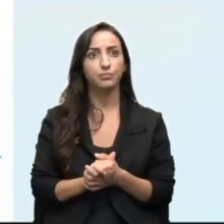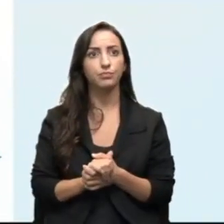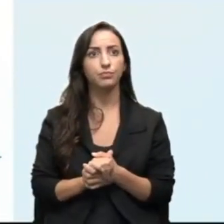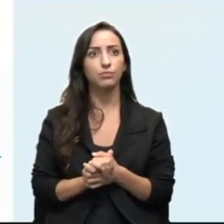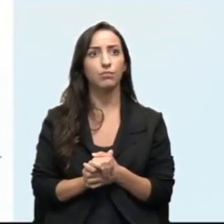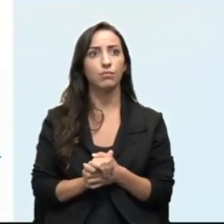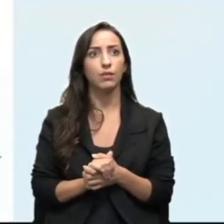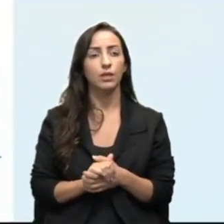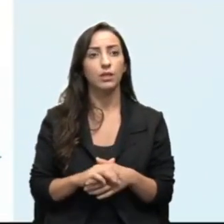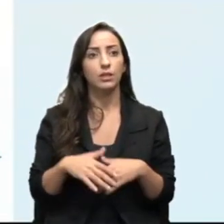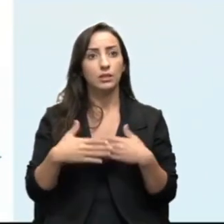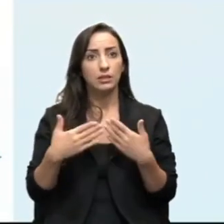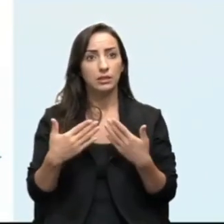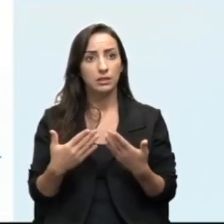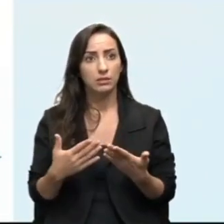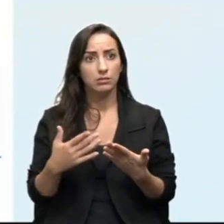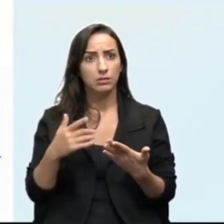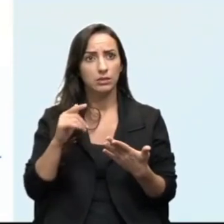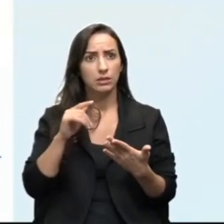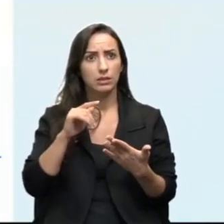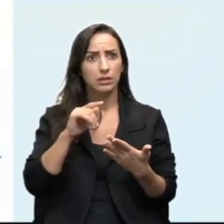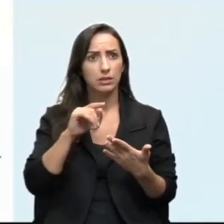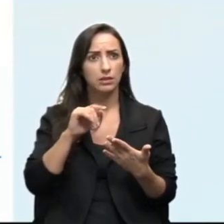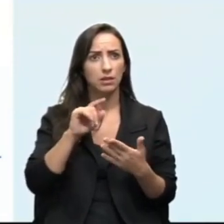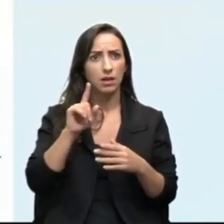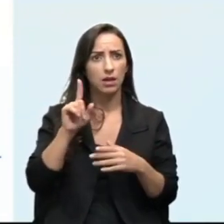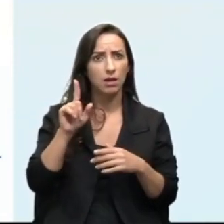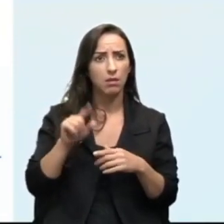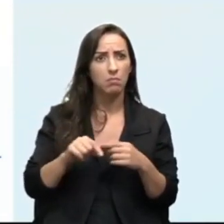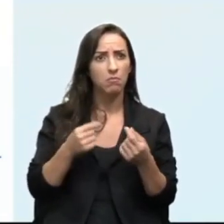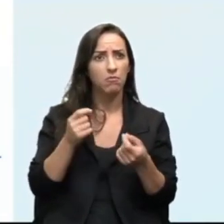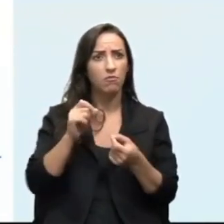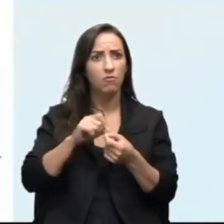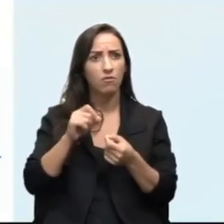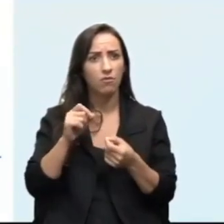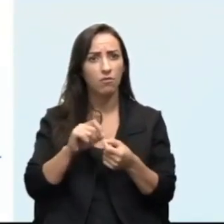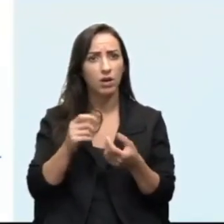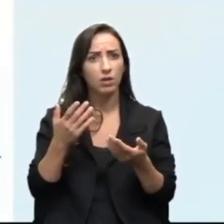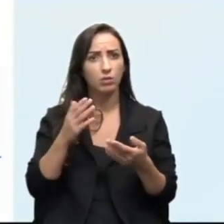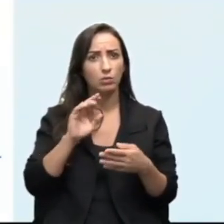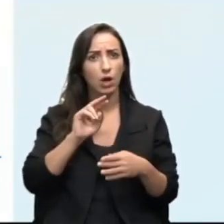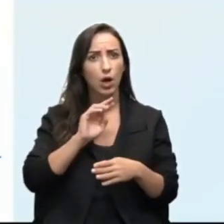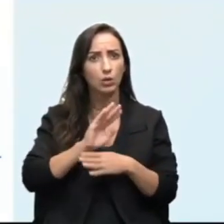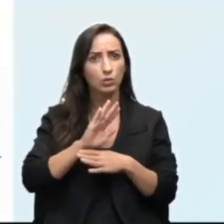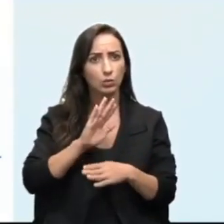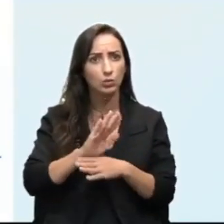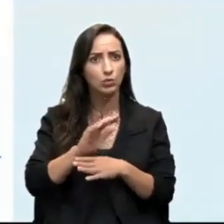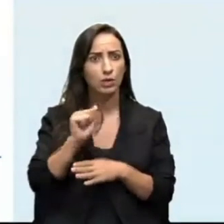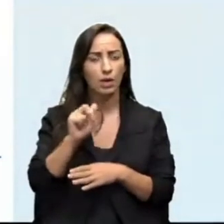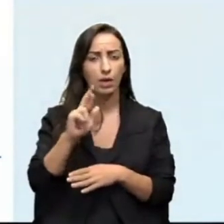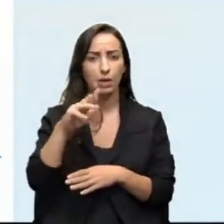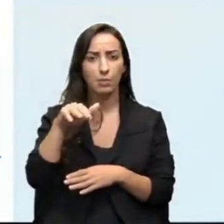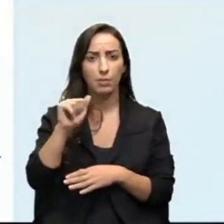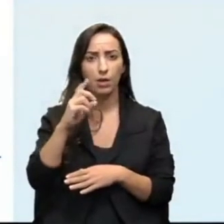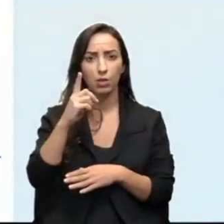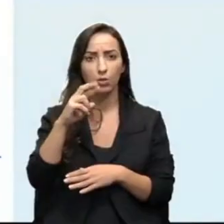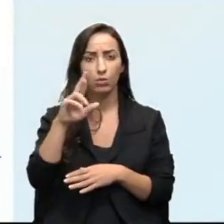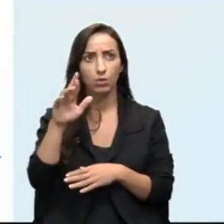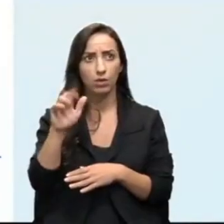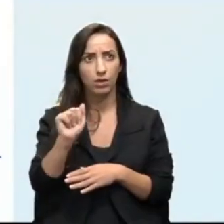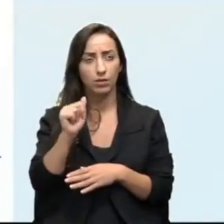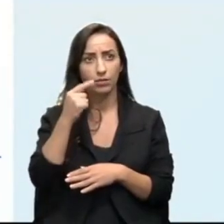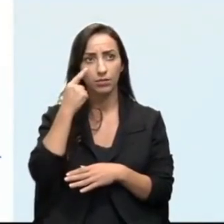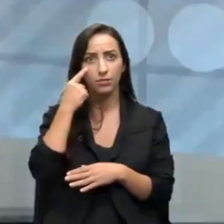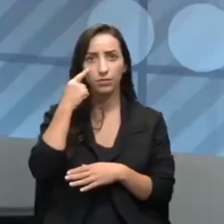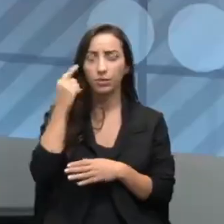armadura longitudinal na tração e a contribuição do concreto na compressão. Podemos